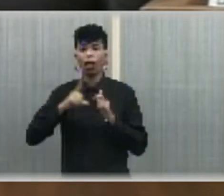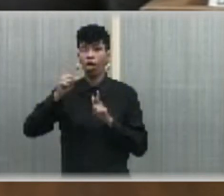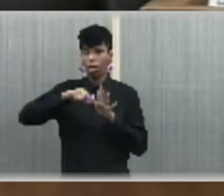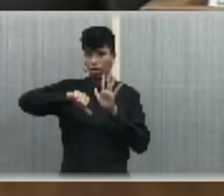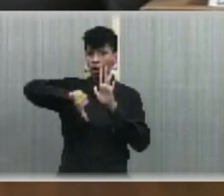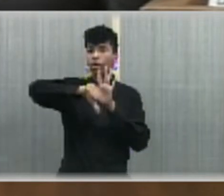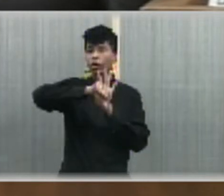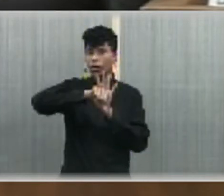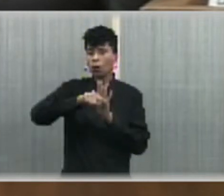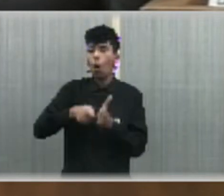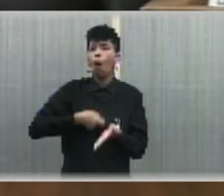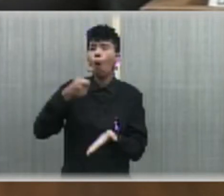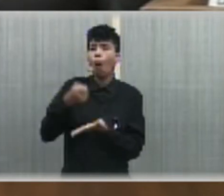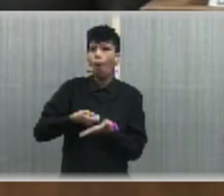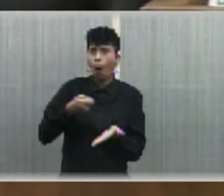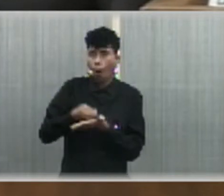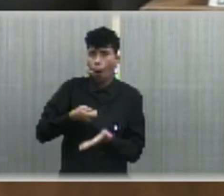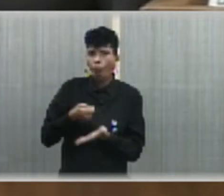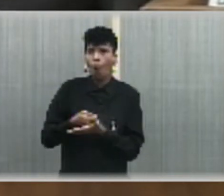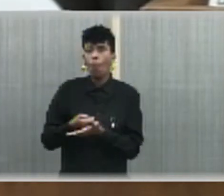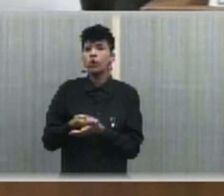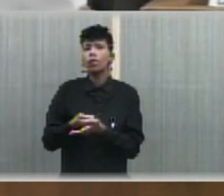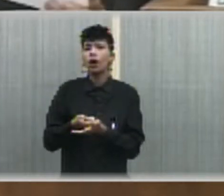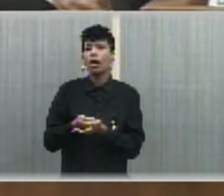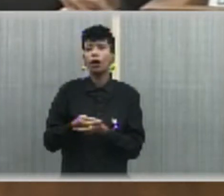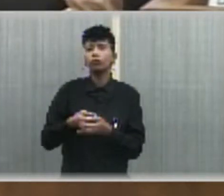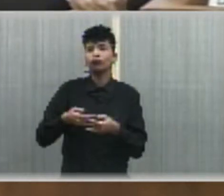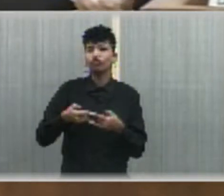a exigência de cheque caução.